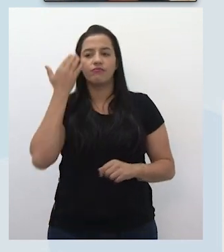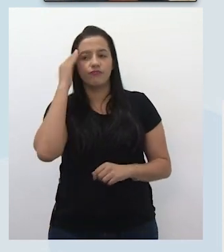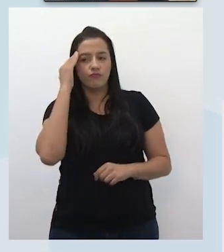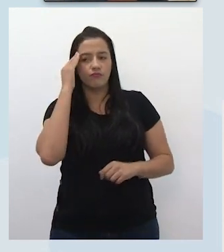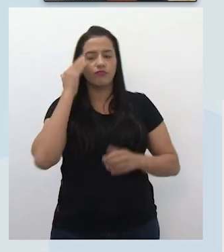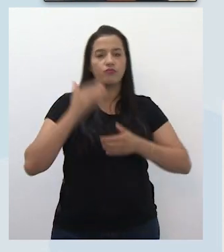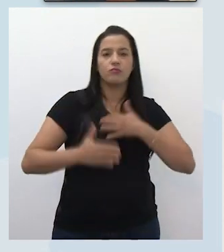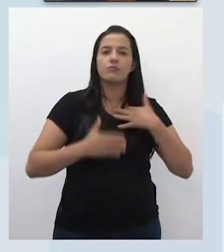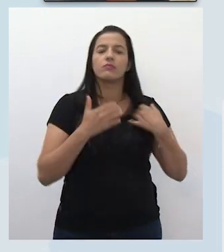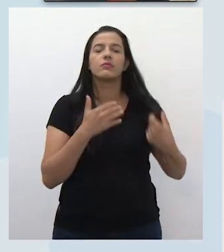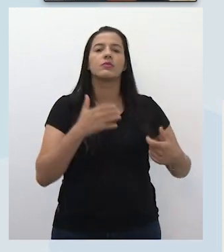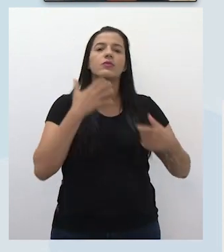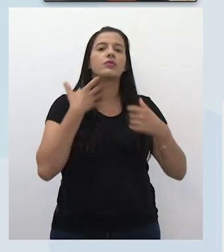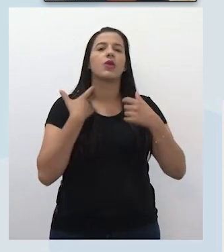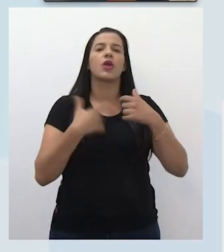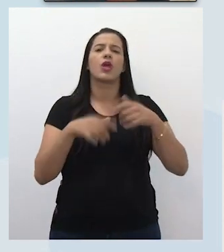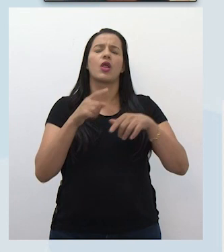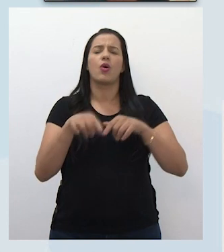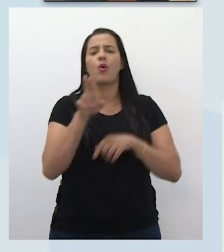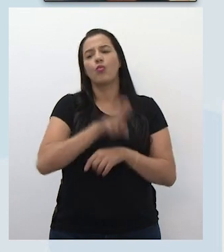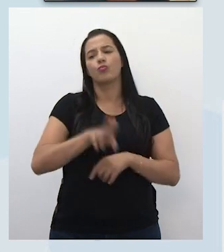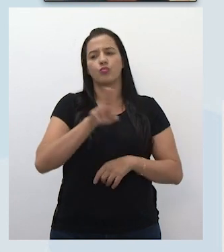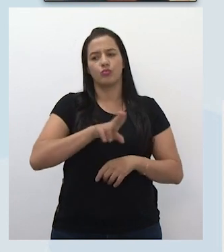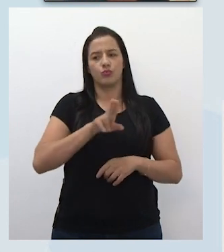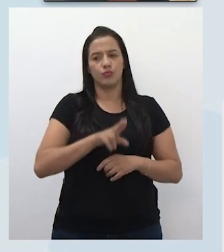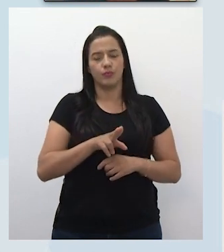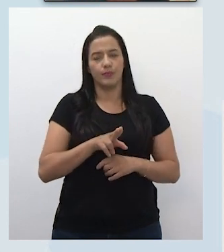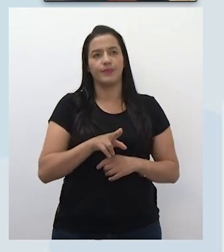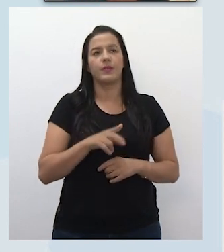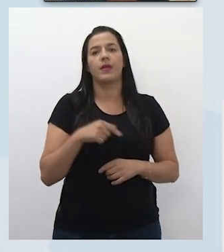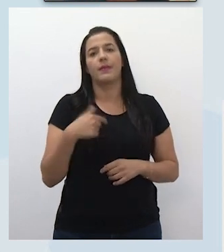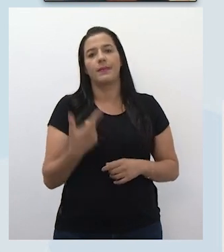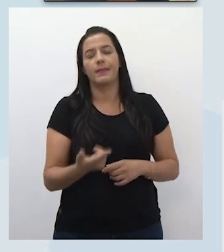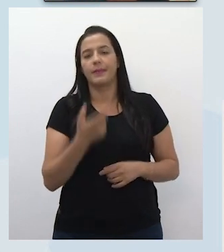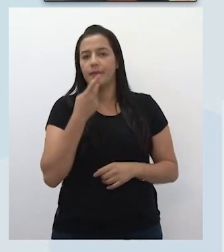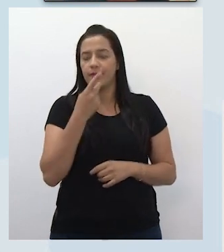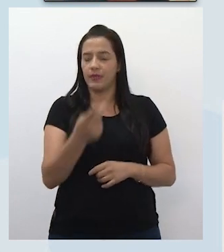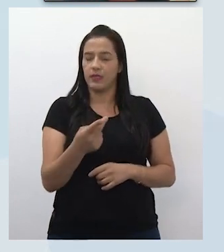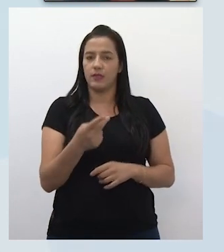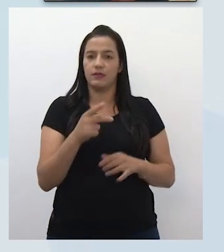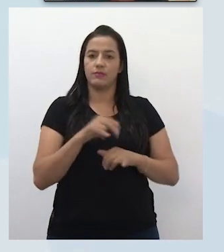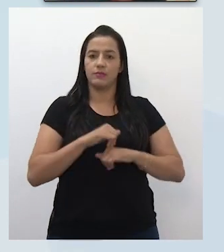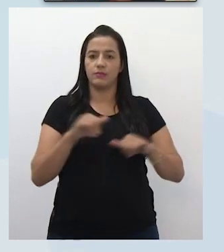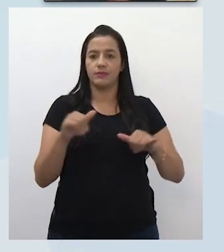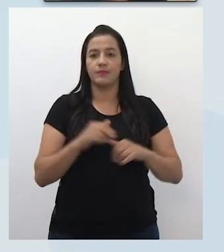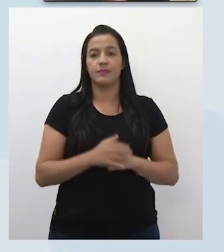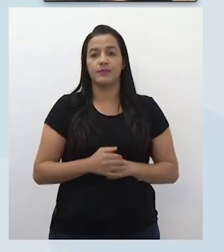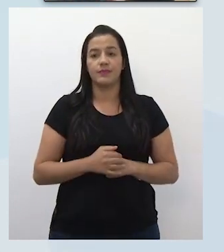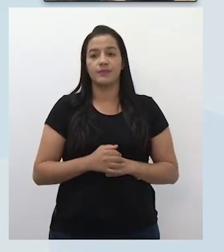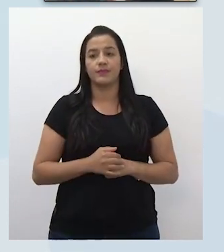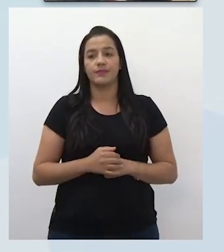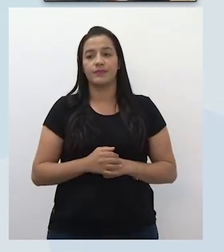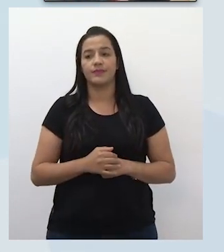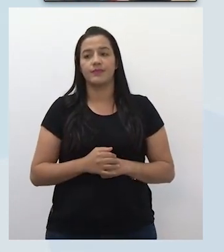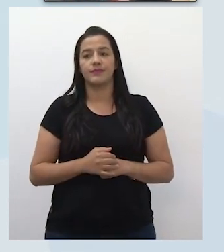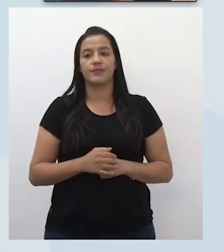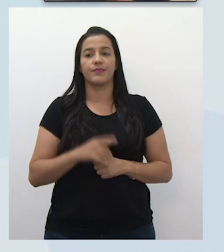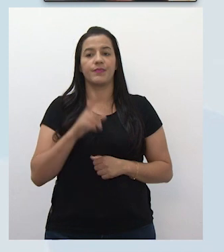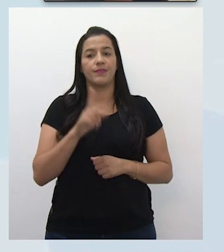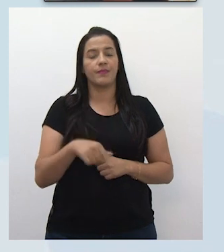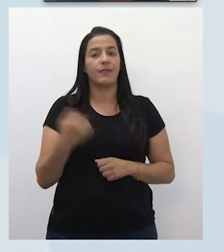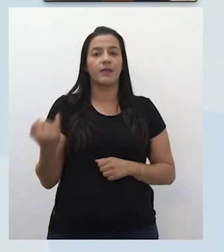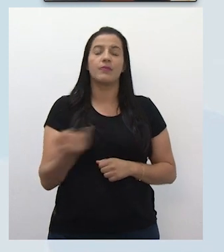critérios que você se utilizou, né, para dizer para aquela mensagem. E é tão importante a